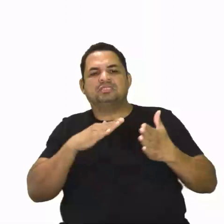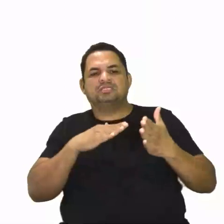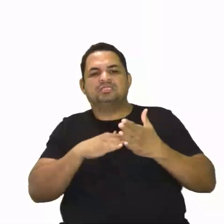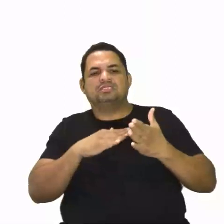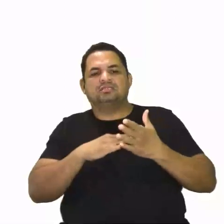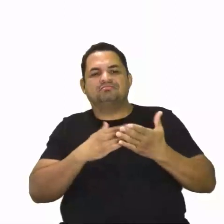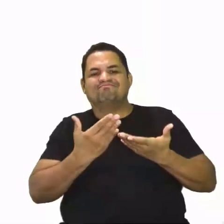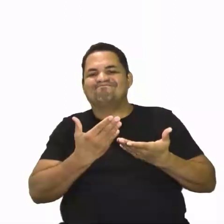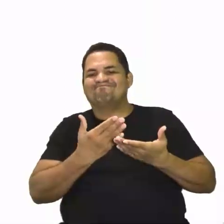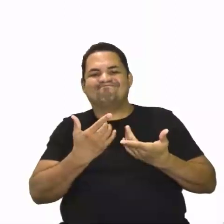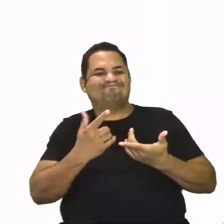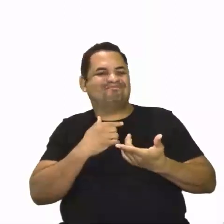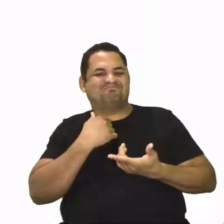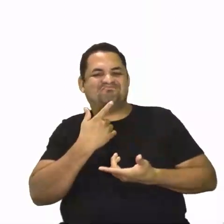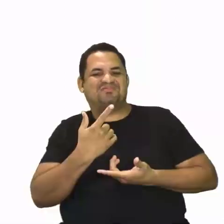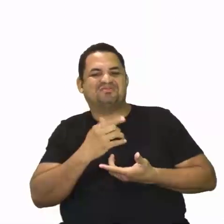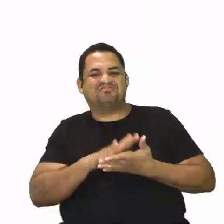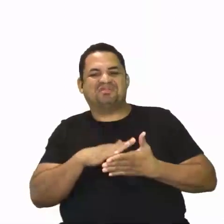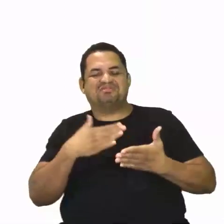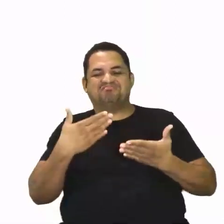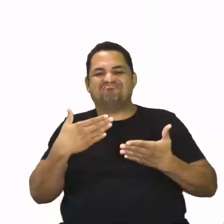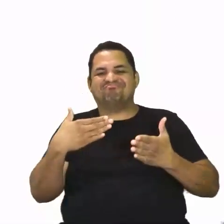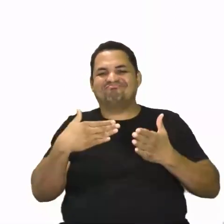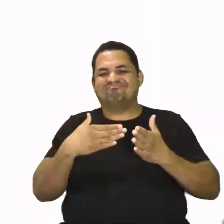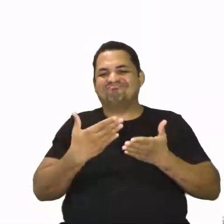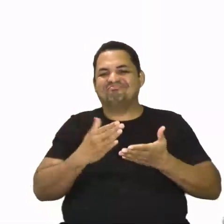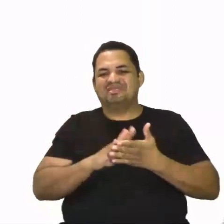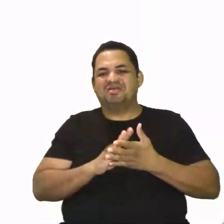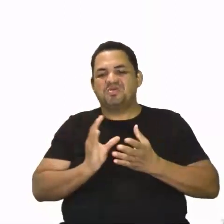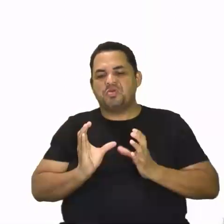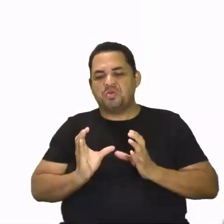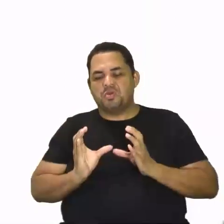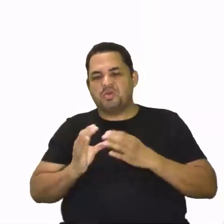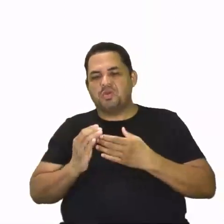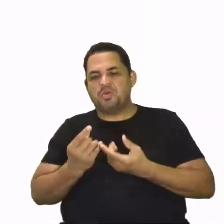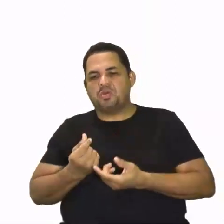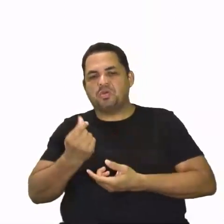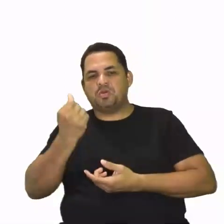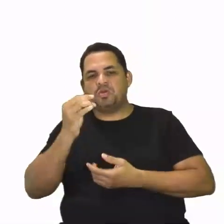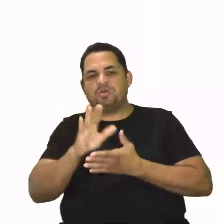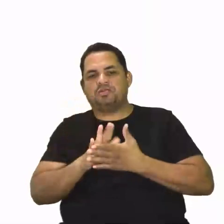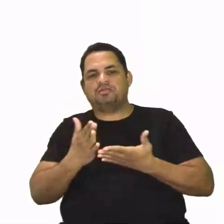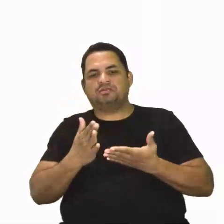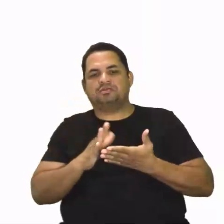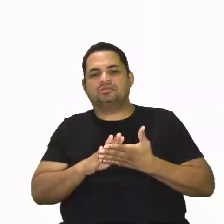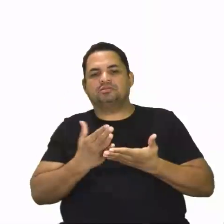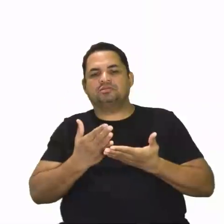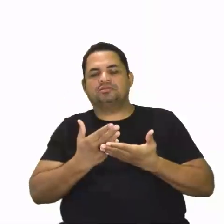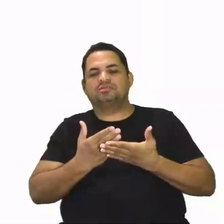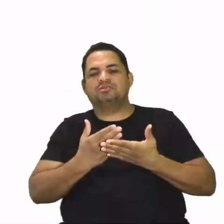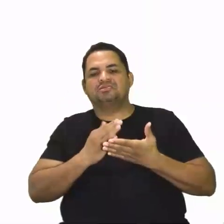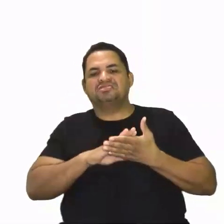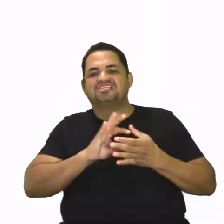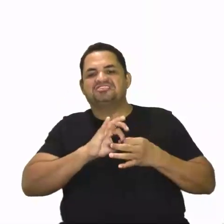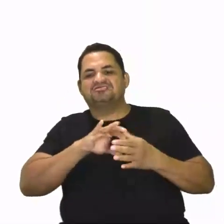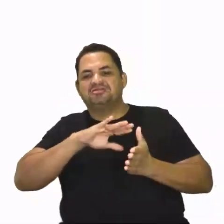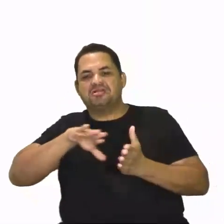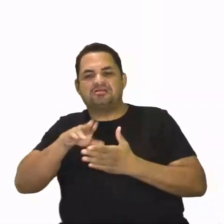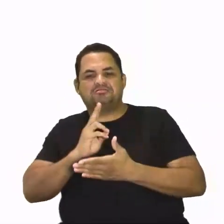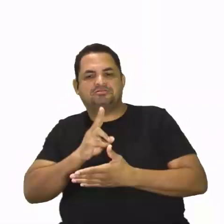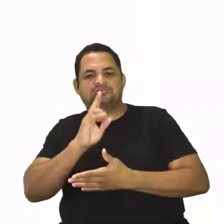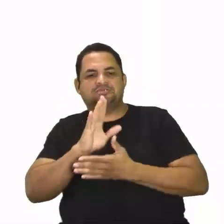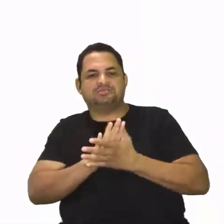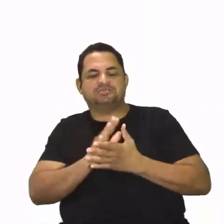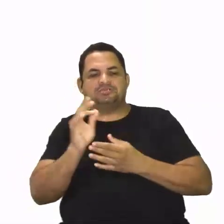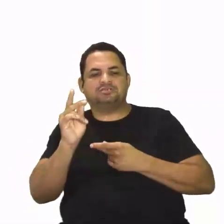extremamente inoperante em relação às elites, quando estas iniciaram o boicote do plano e passaram